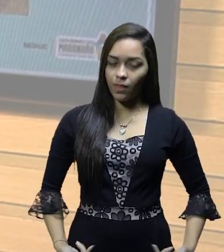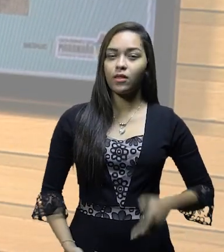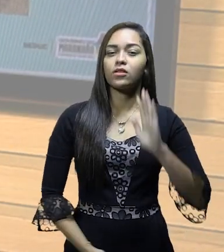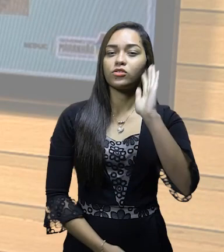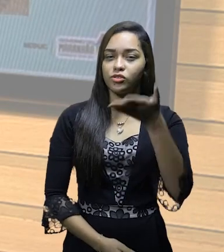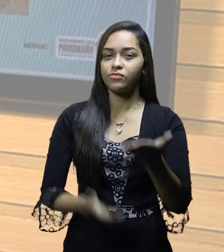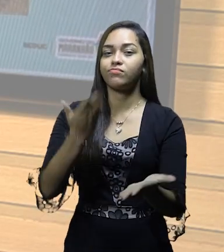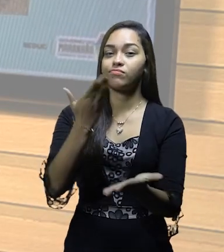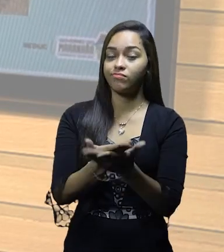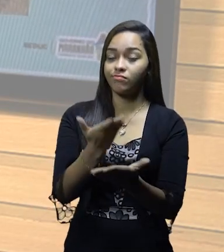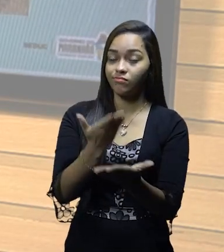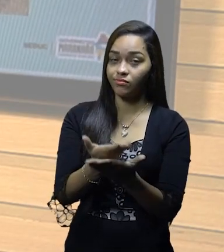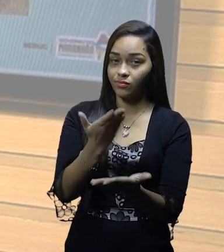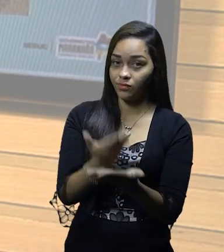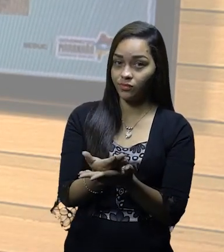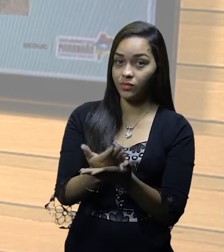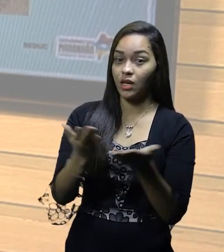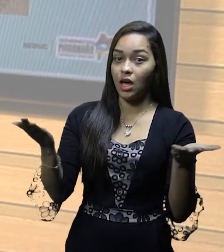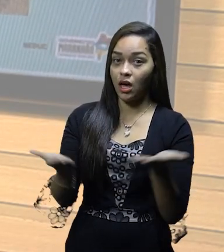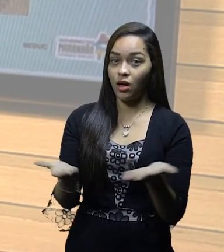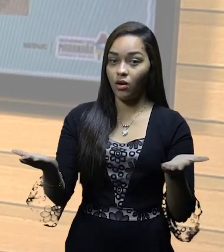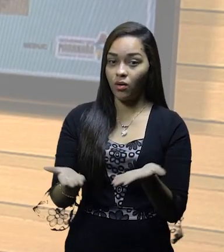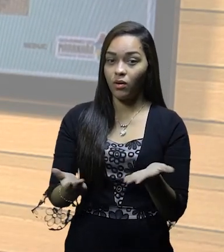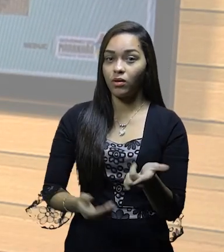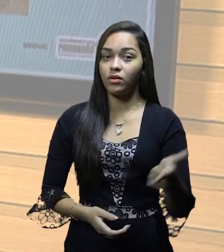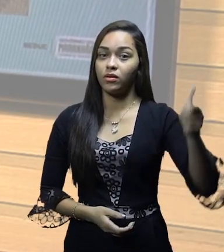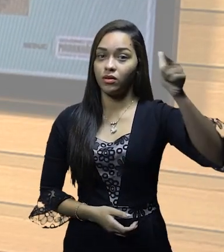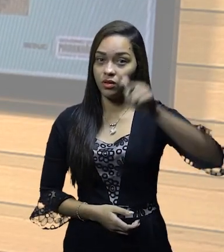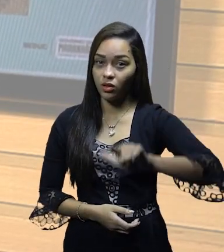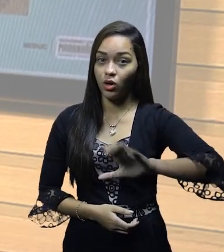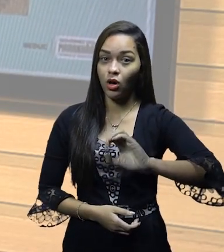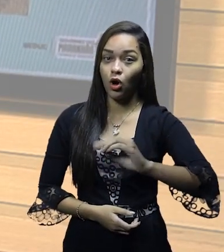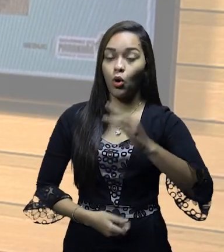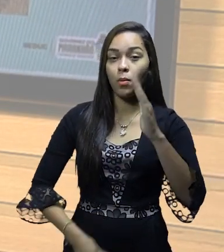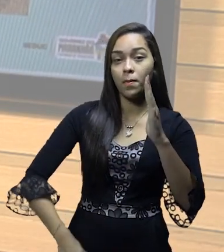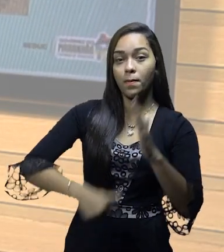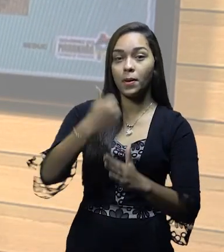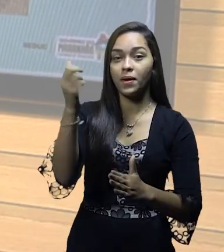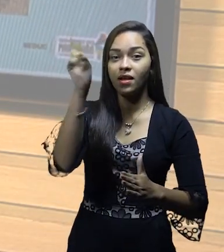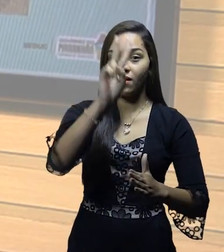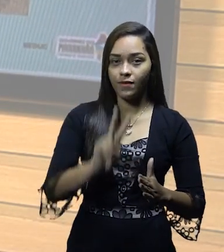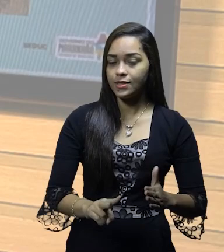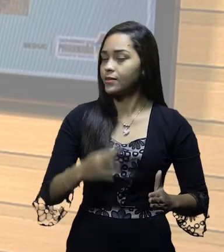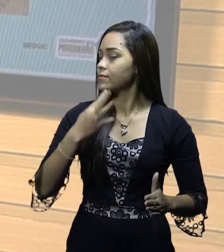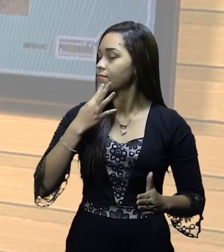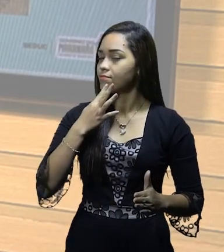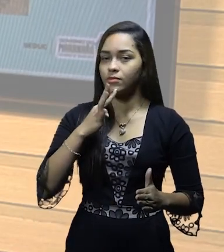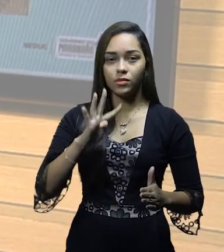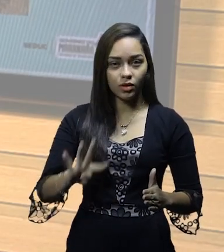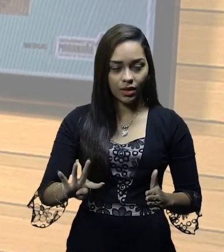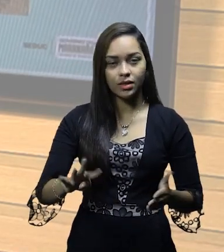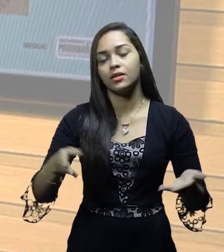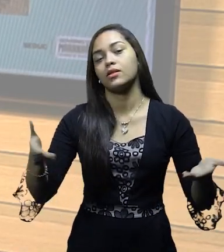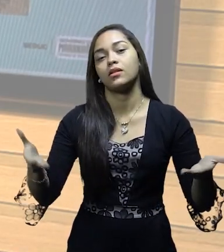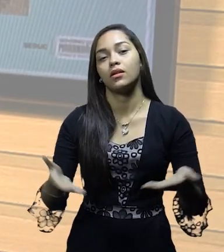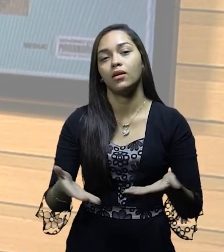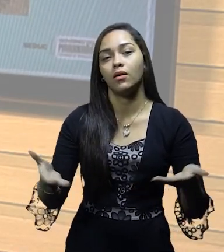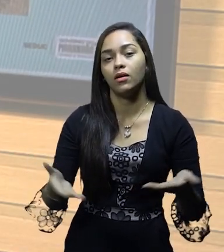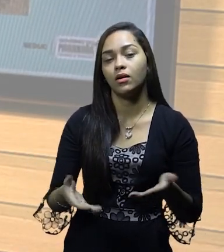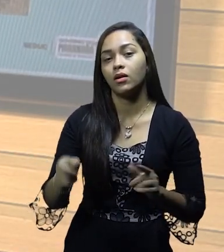certeza já estudou, e vamos rever ou ver pela primeira vez, para quem não conhece o assunto,